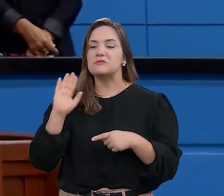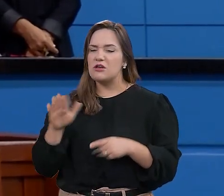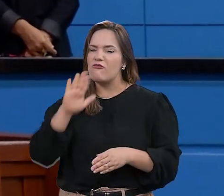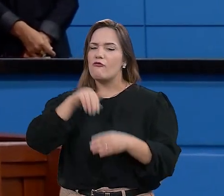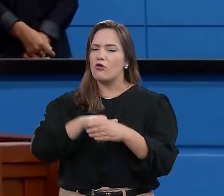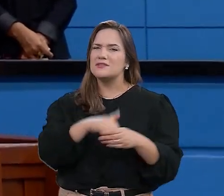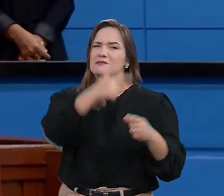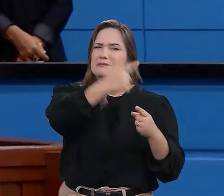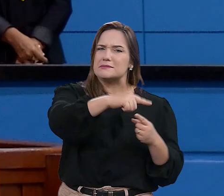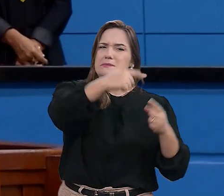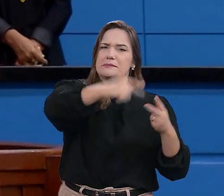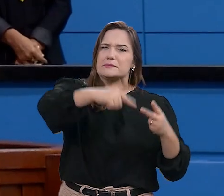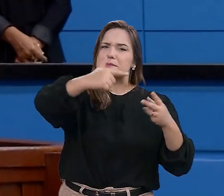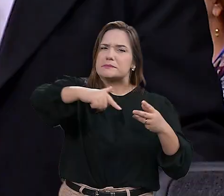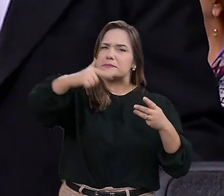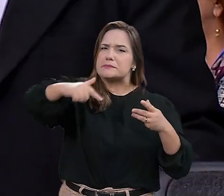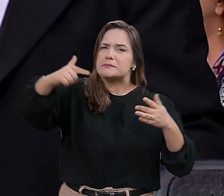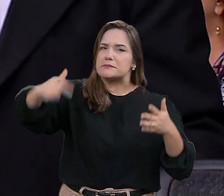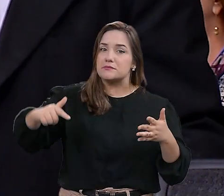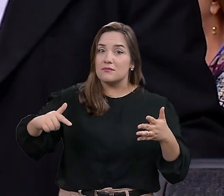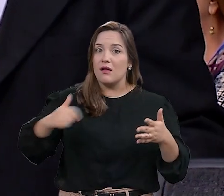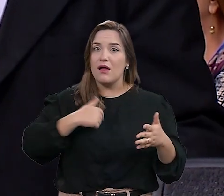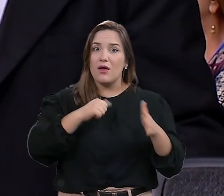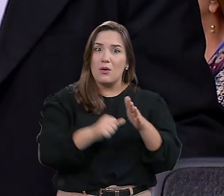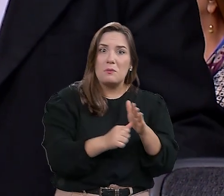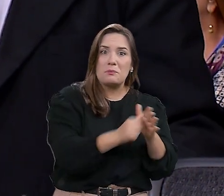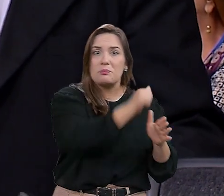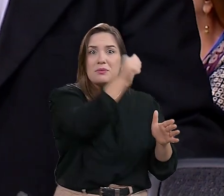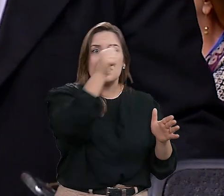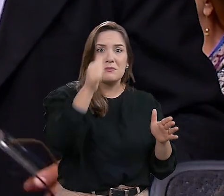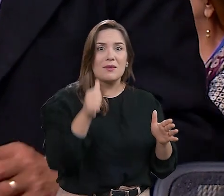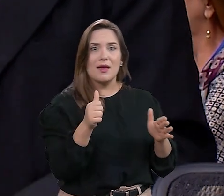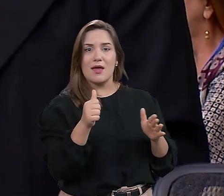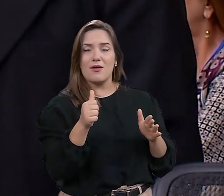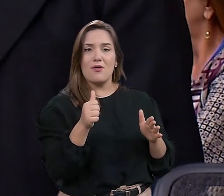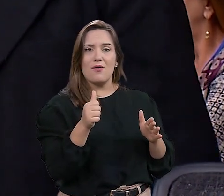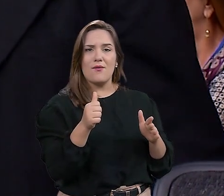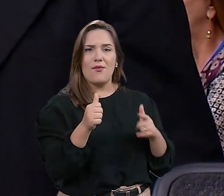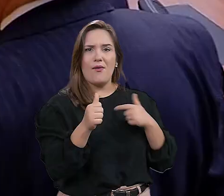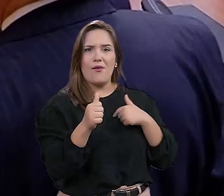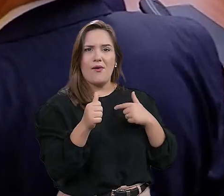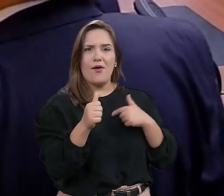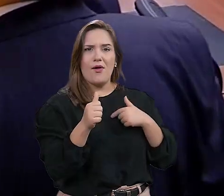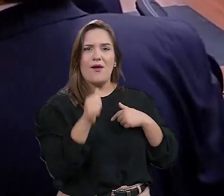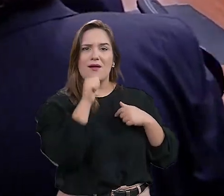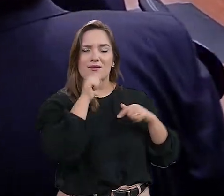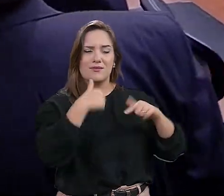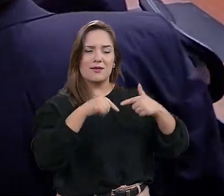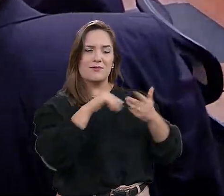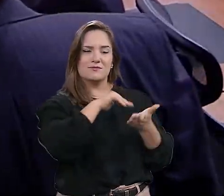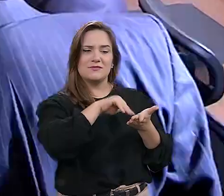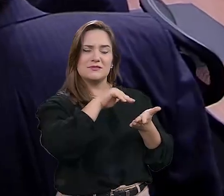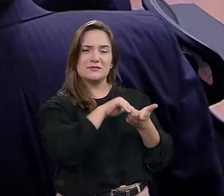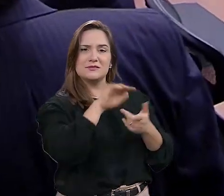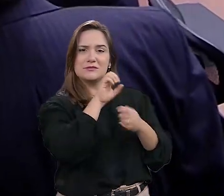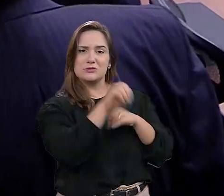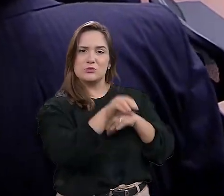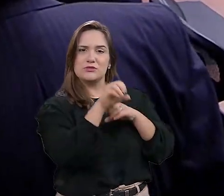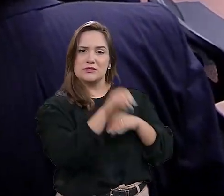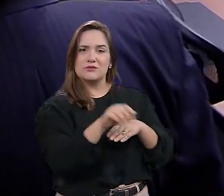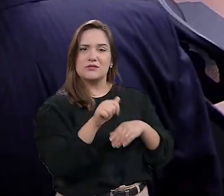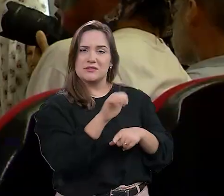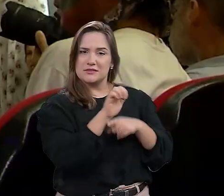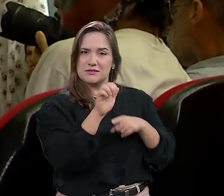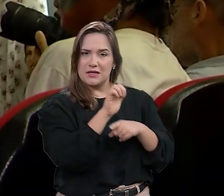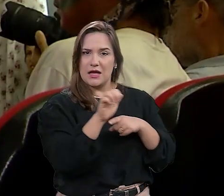me reconduziu várias vezes. No meu primeiro mandato, na verdade, eu estava na Secretaria de Educação